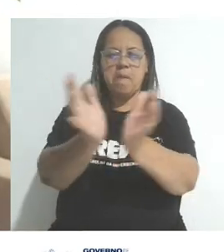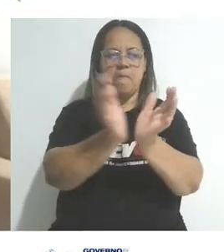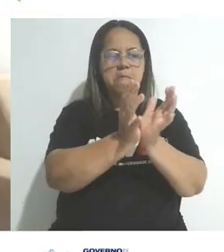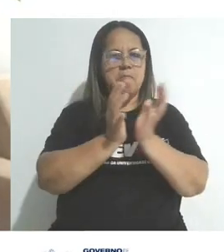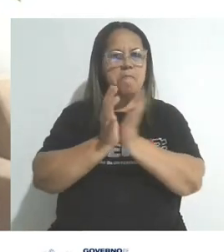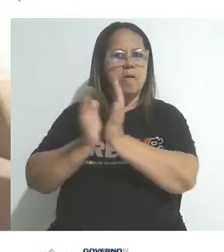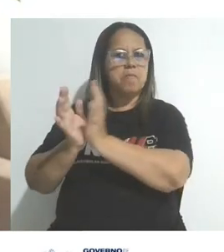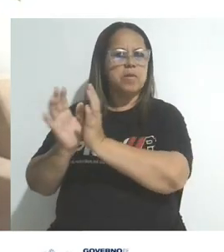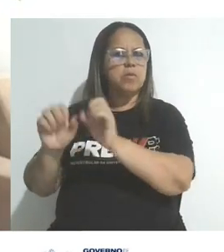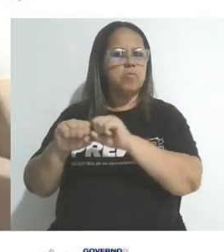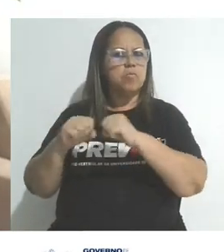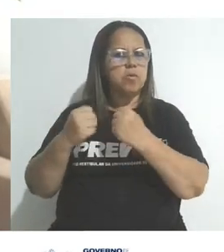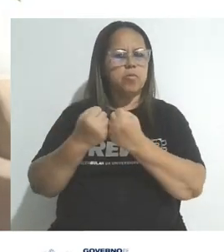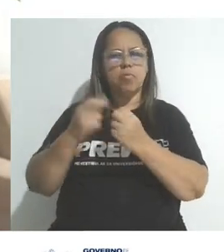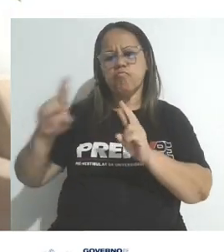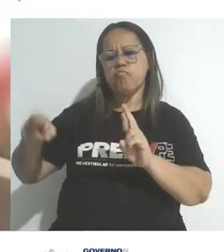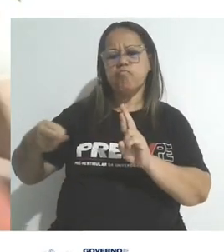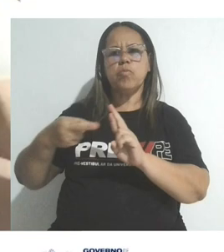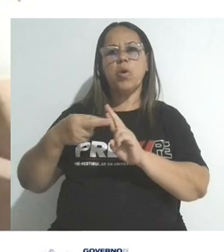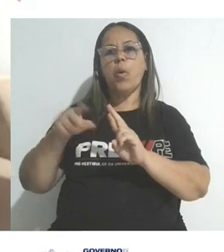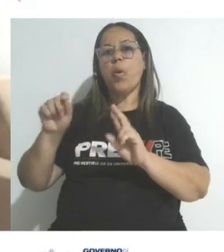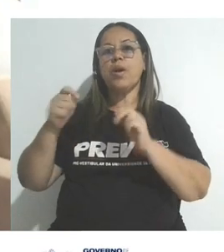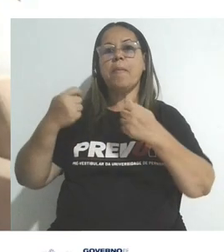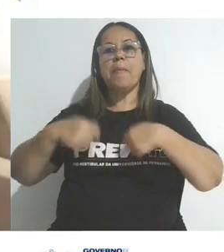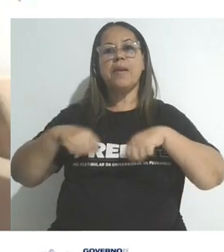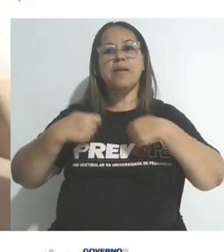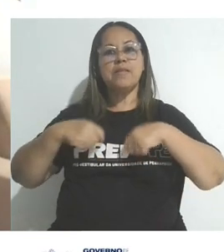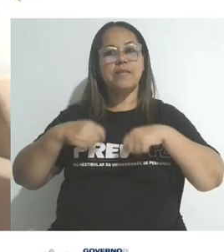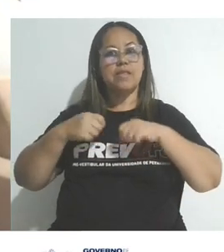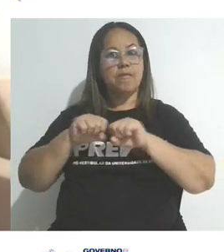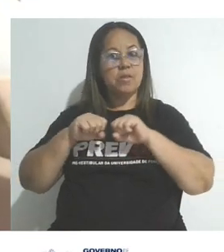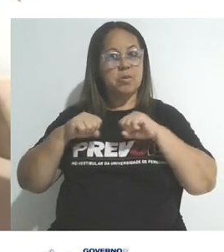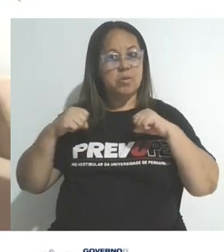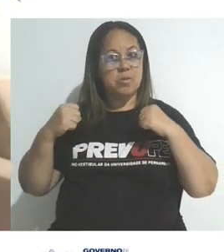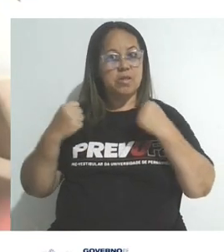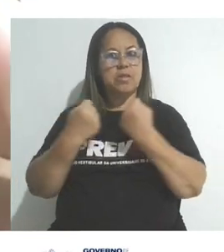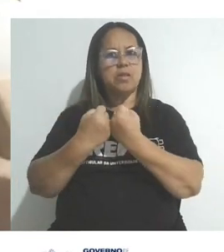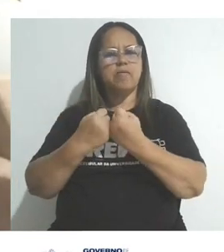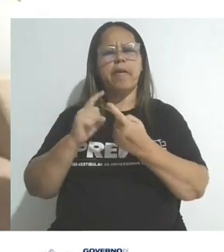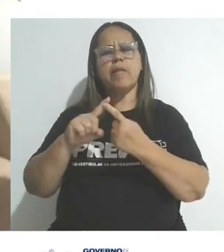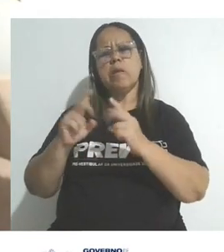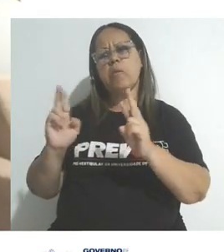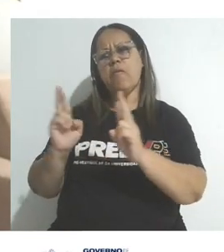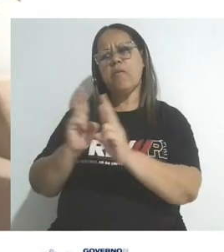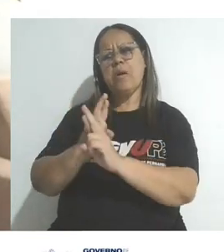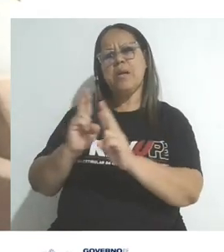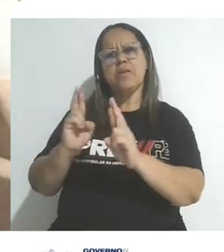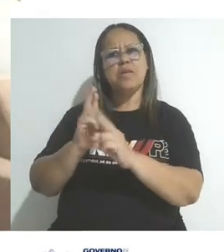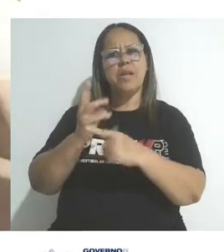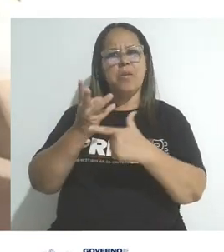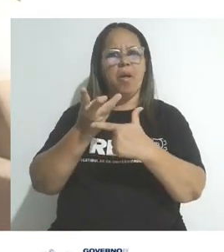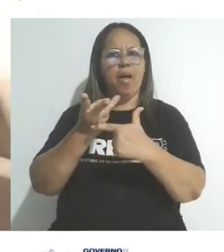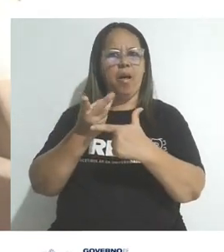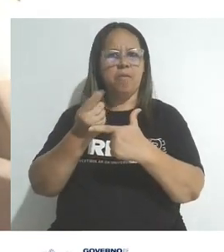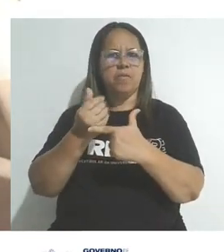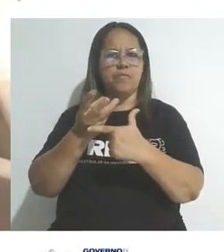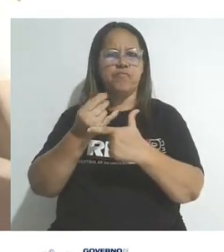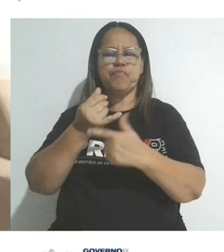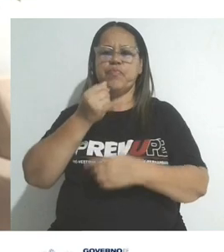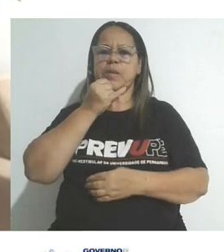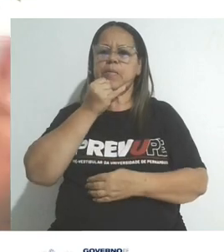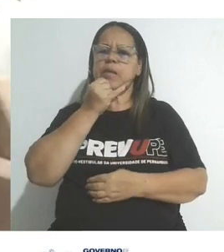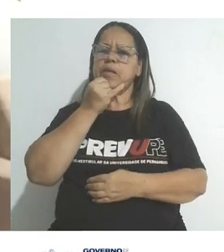social tomou-se como referência suas necessidades sociais e relacionou isso com a álgebra. Por